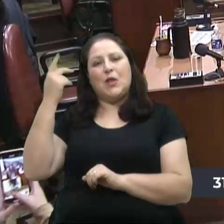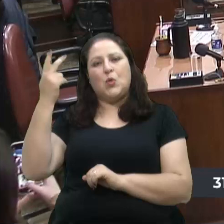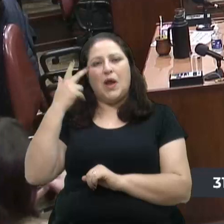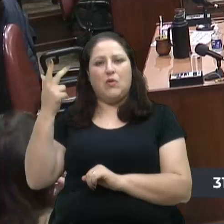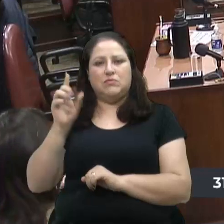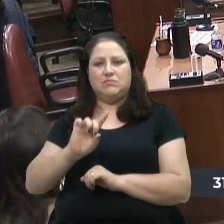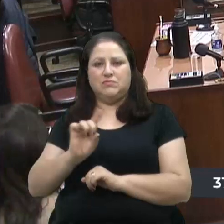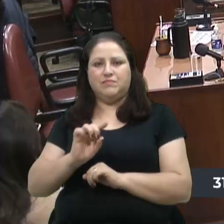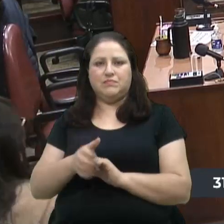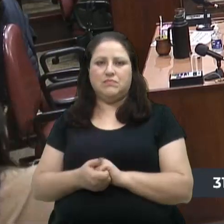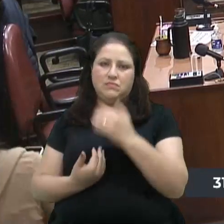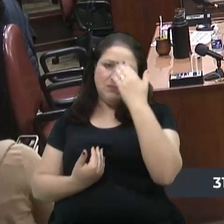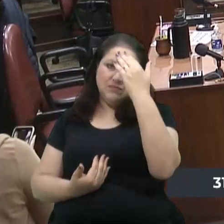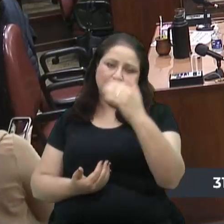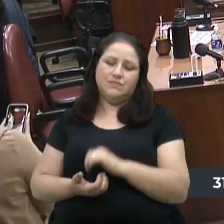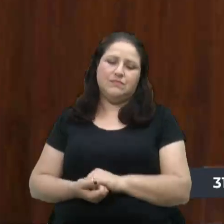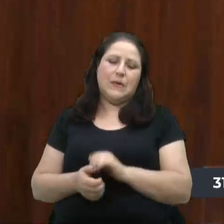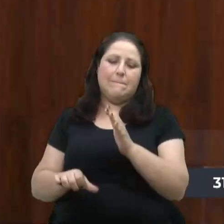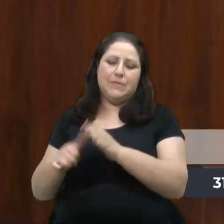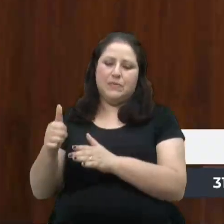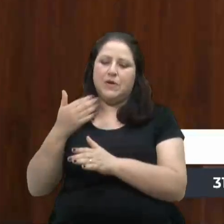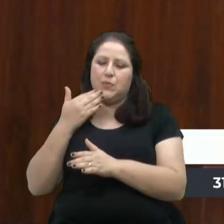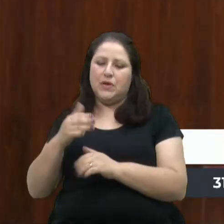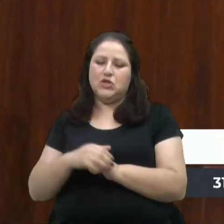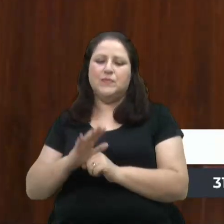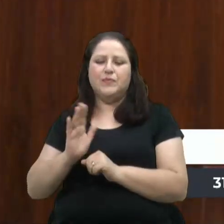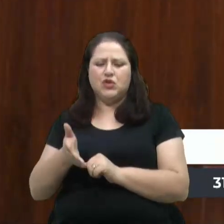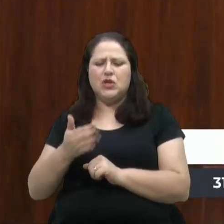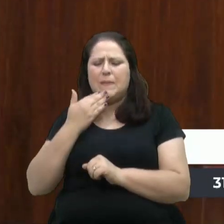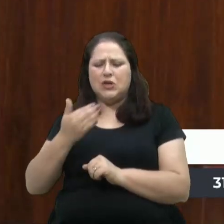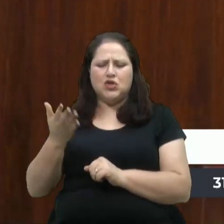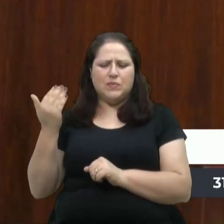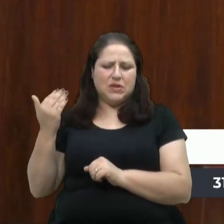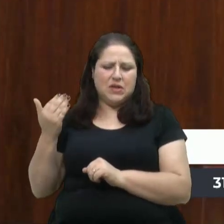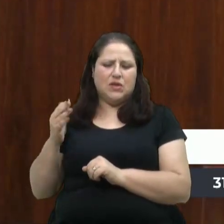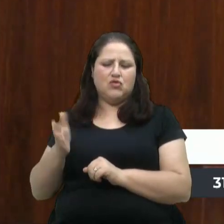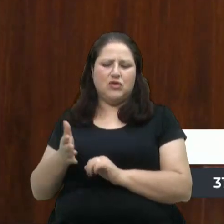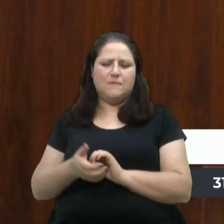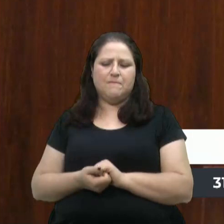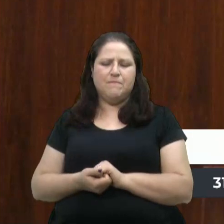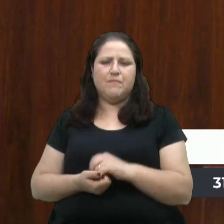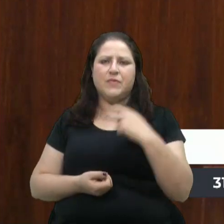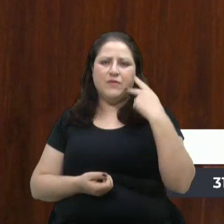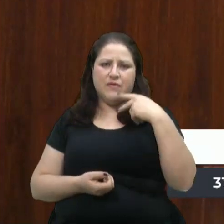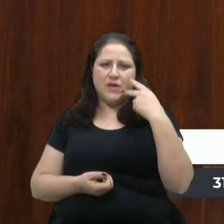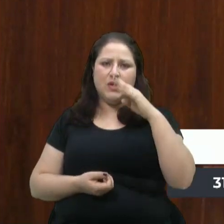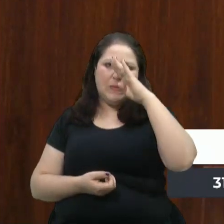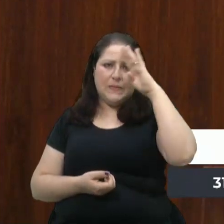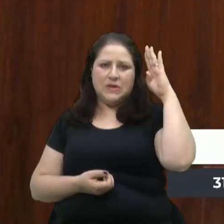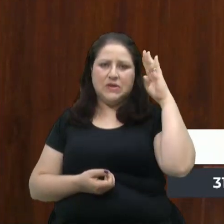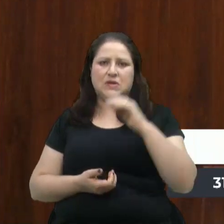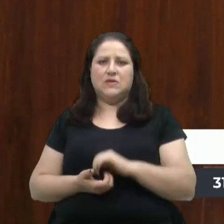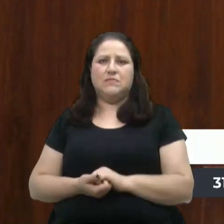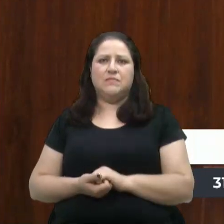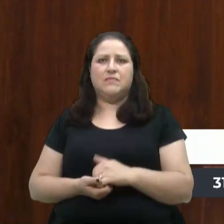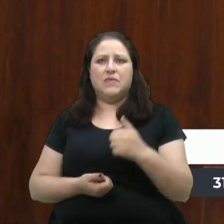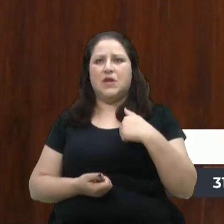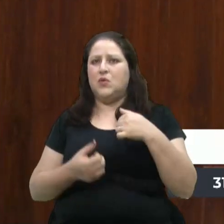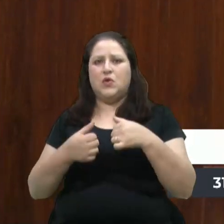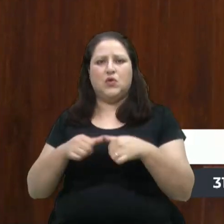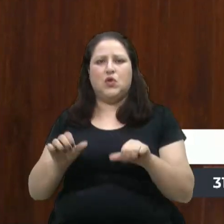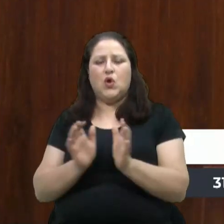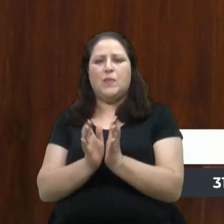Vereador primeiro eu queria pedir eu já fiz esse pedido outras vezes ao Vereador Bressan eu não estou